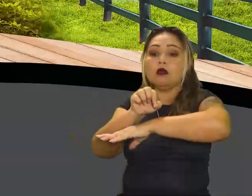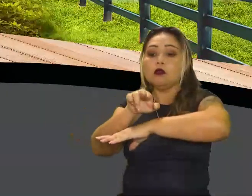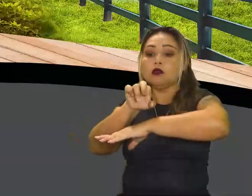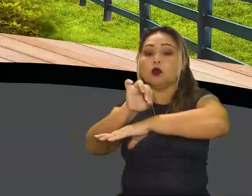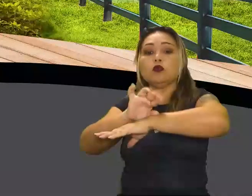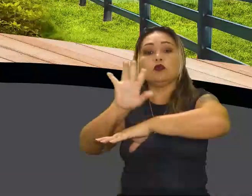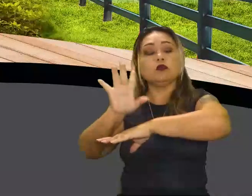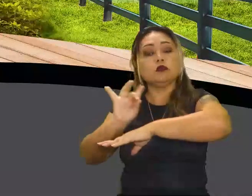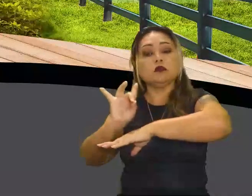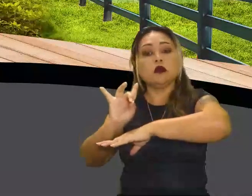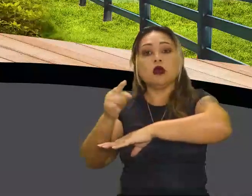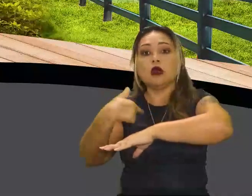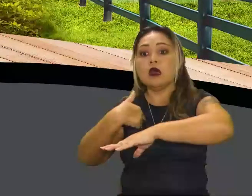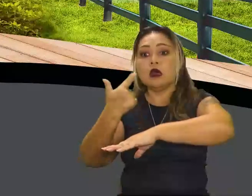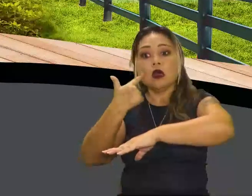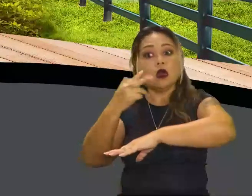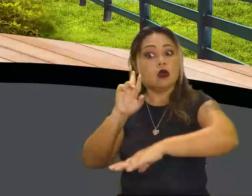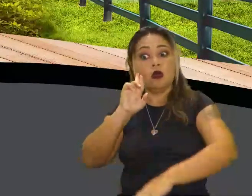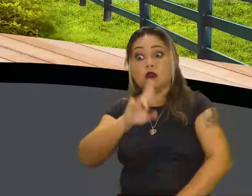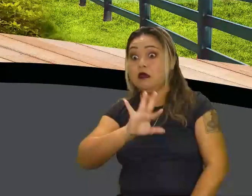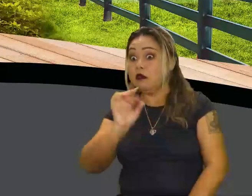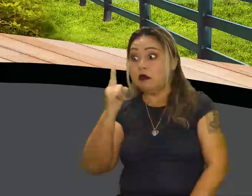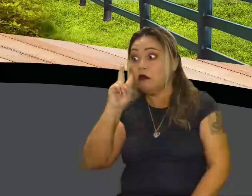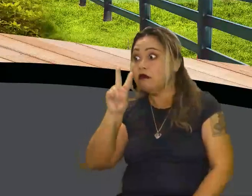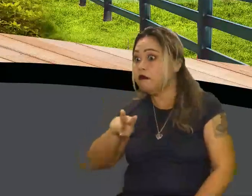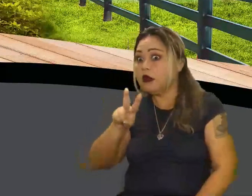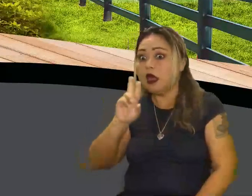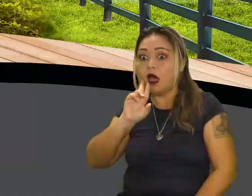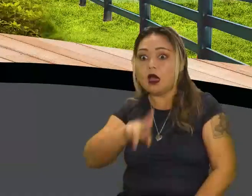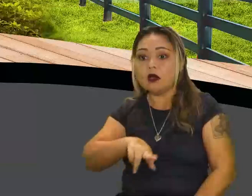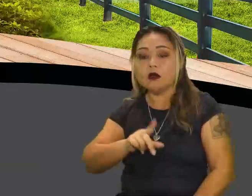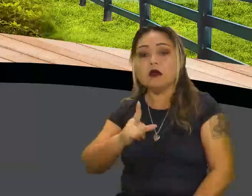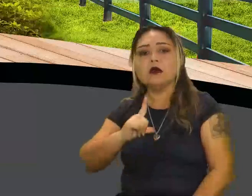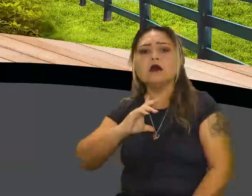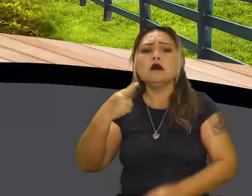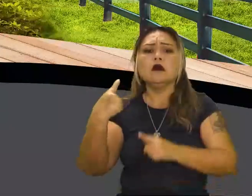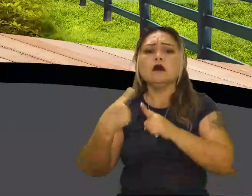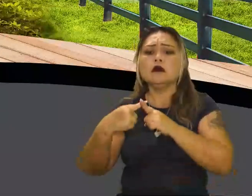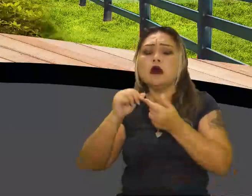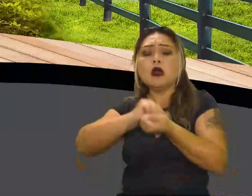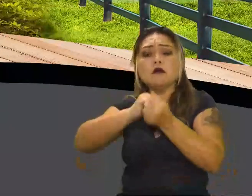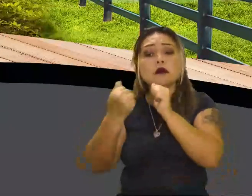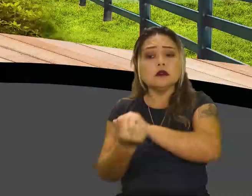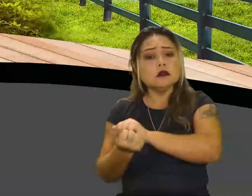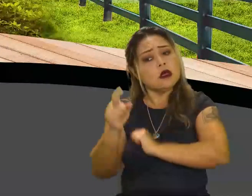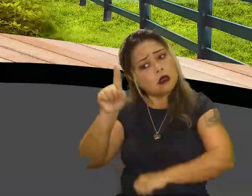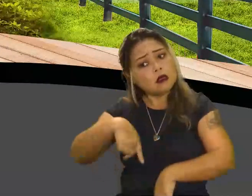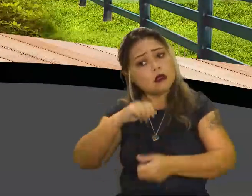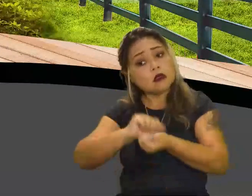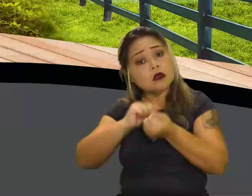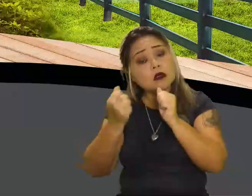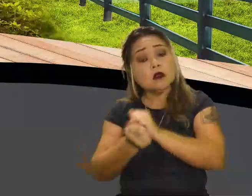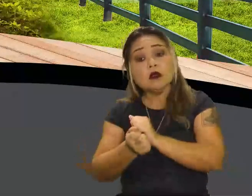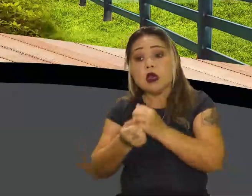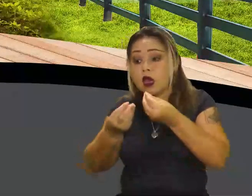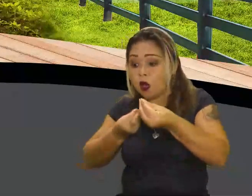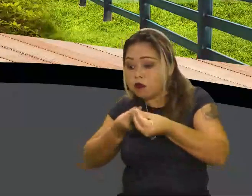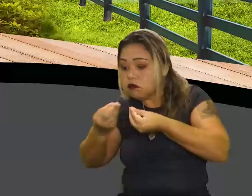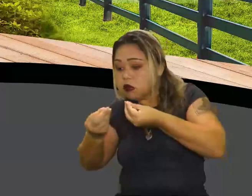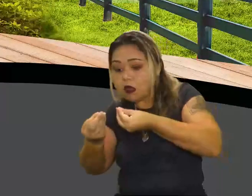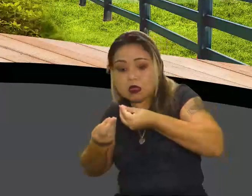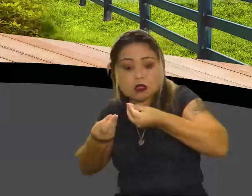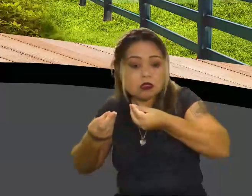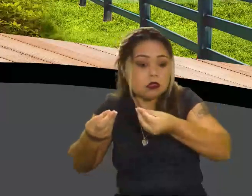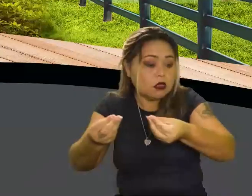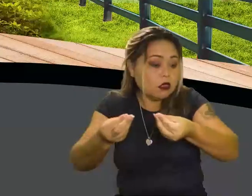ter escrito assim, eu nem vi a resposta, viu? Claro que você é porque ela está mais adaptada. Porque o manejo com